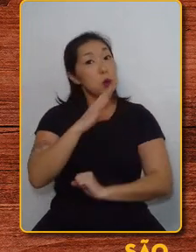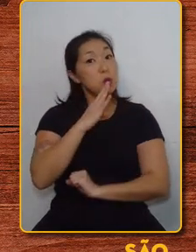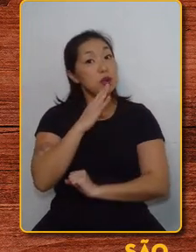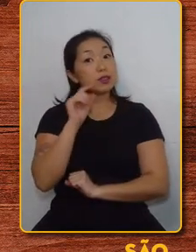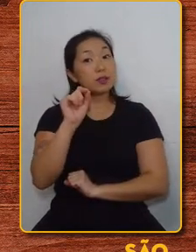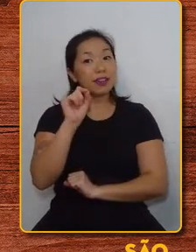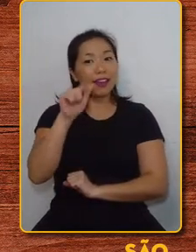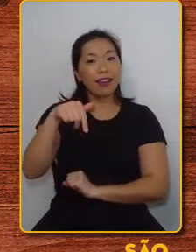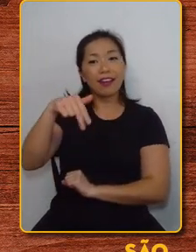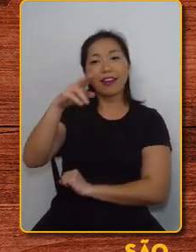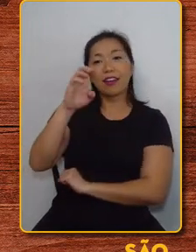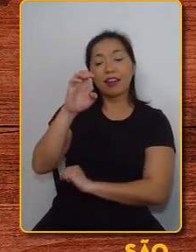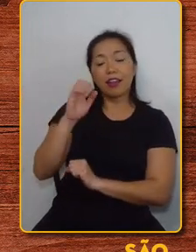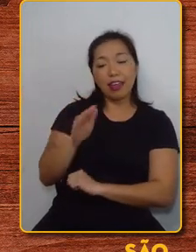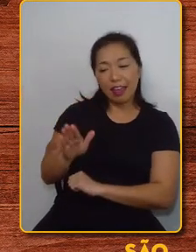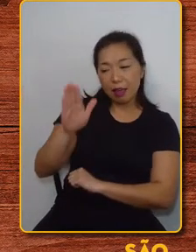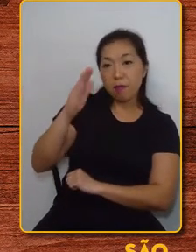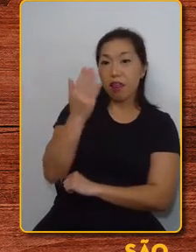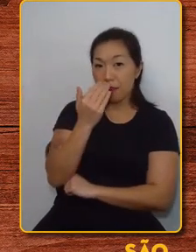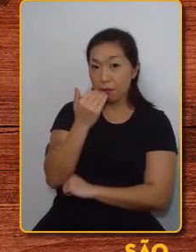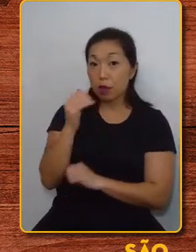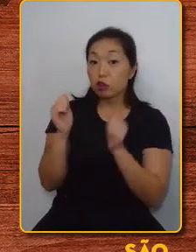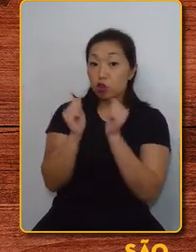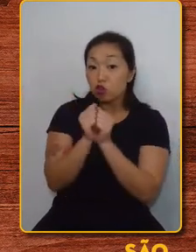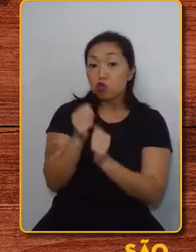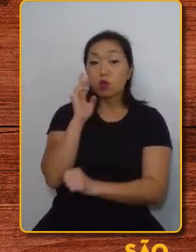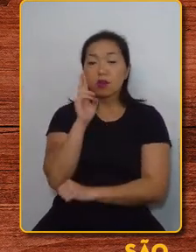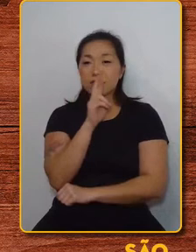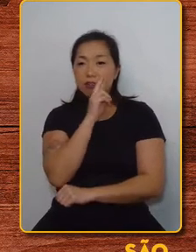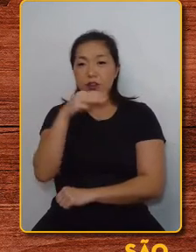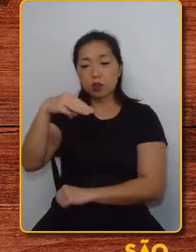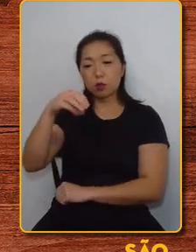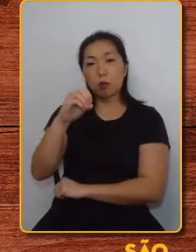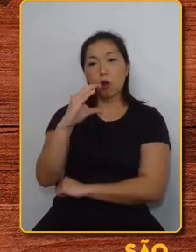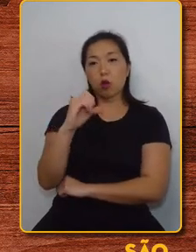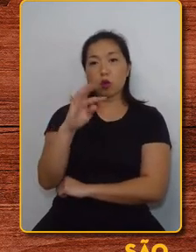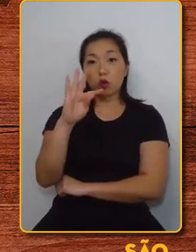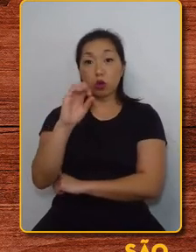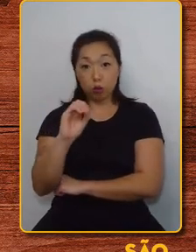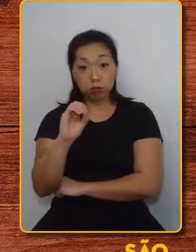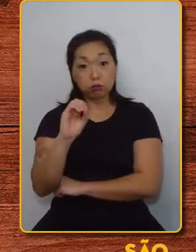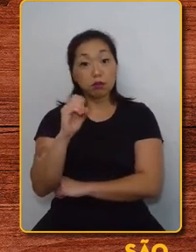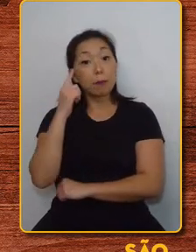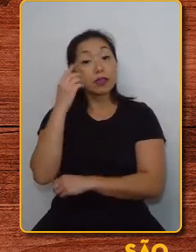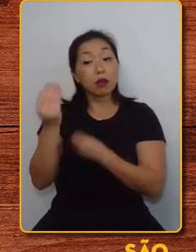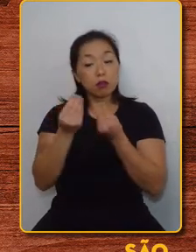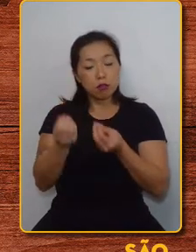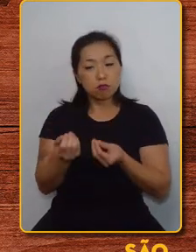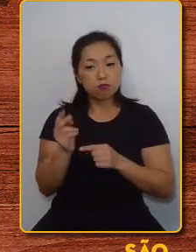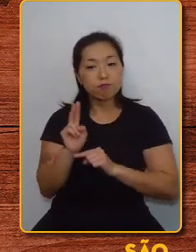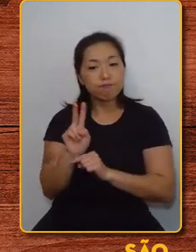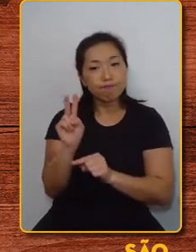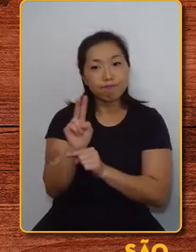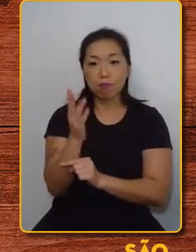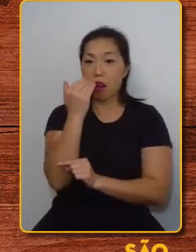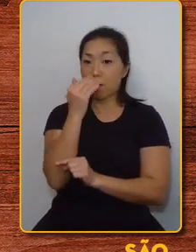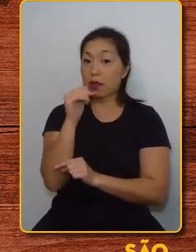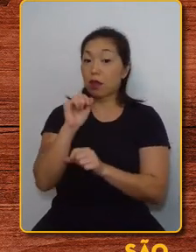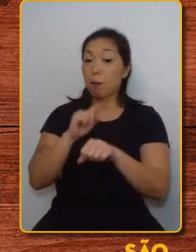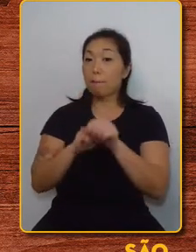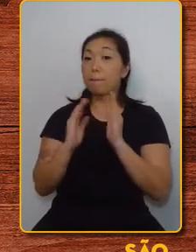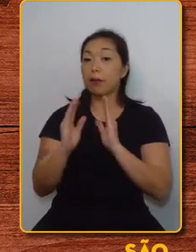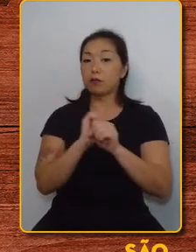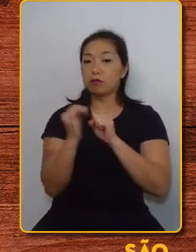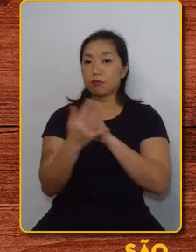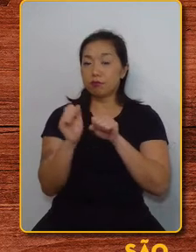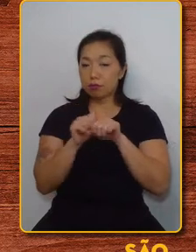Alimentada, junto com o restaurante Mocotó, para promover assistência alimentar na pandemia. Temos aqui junto conosco também